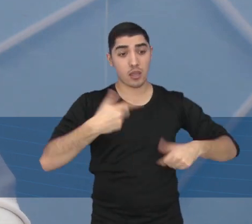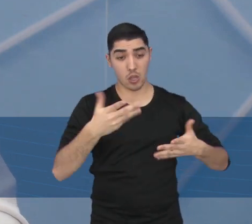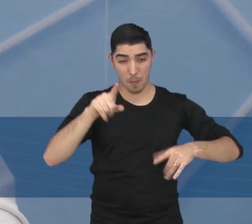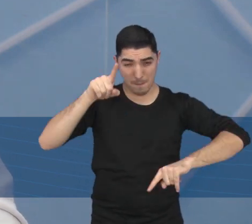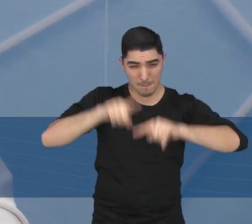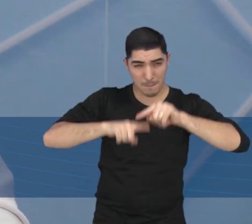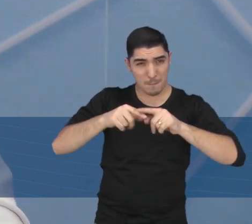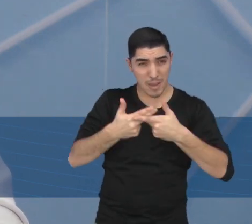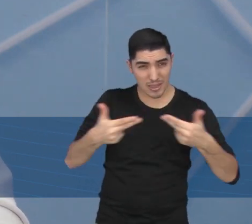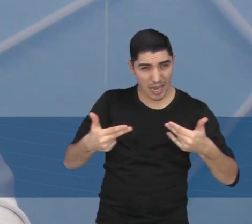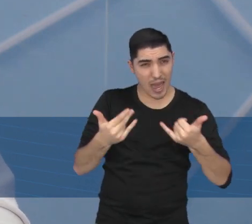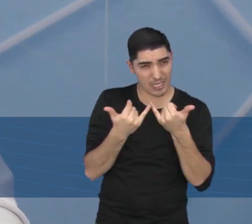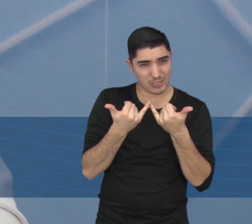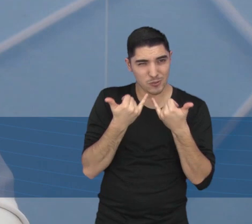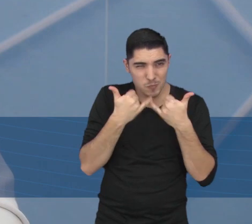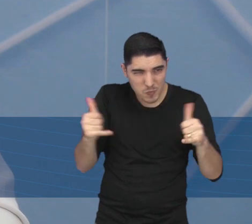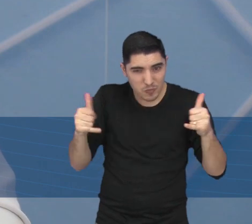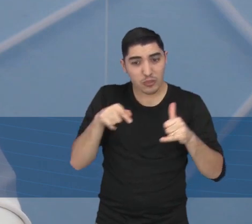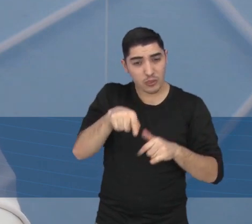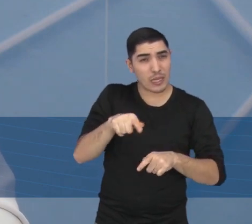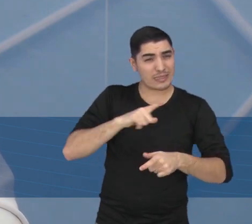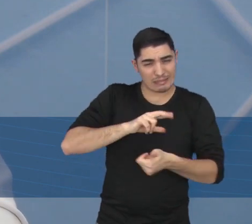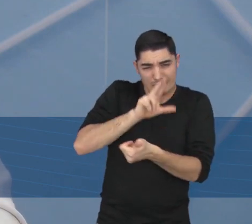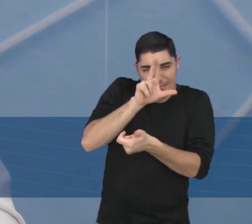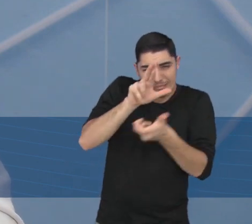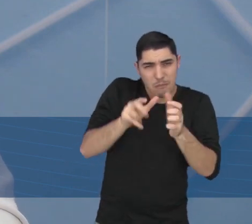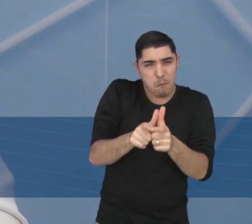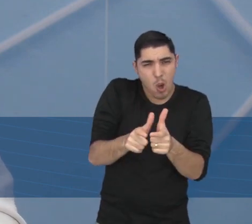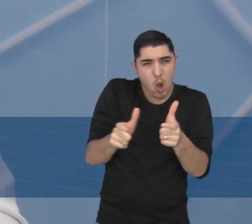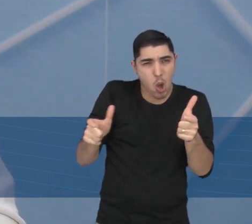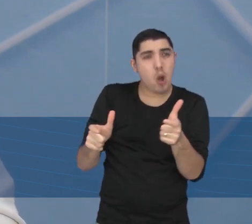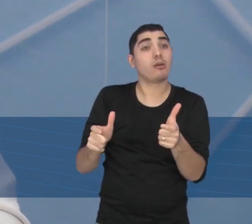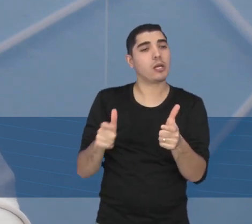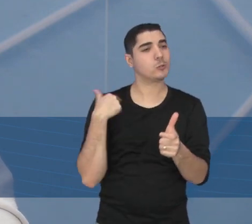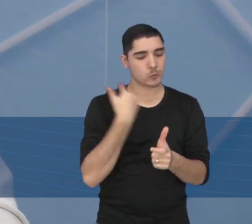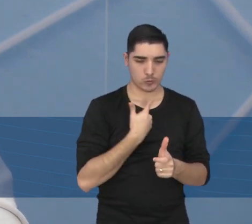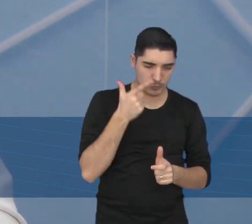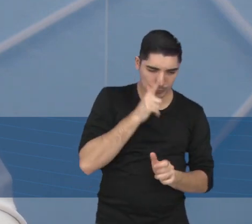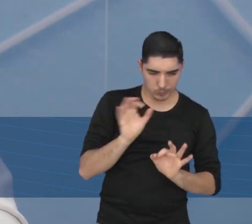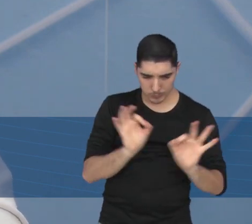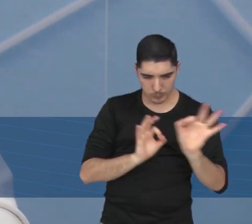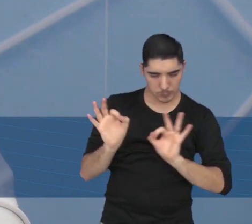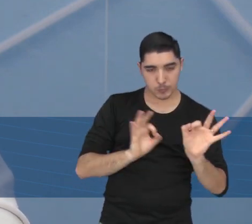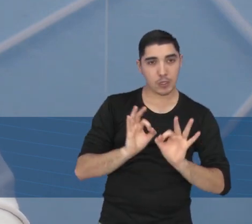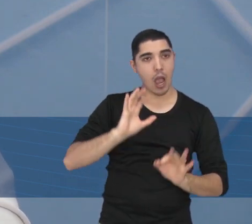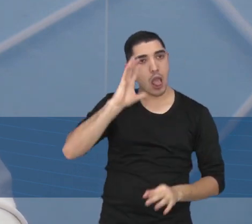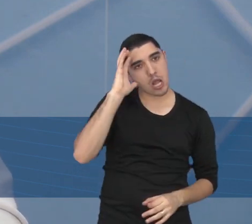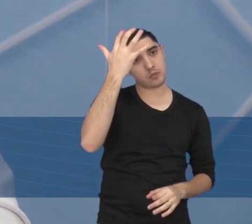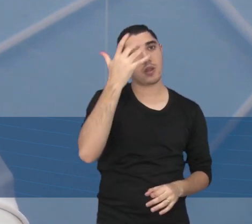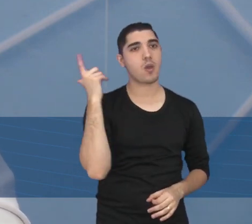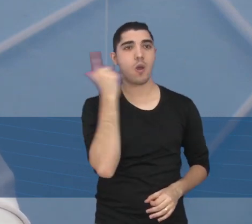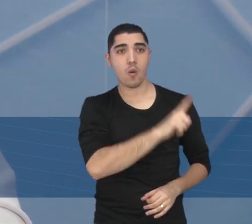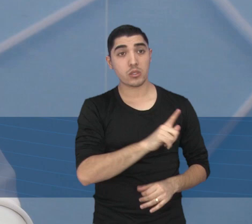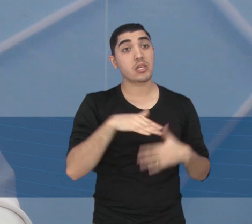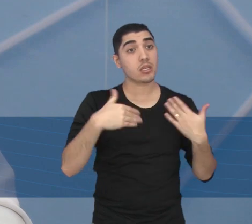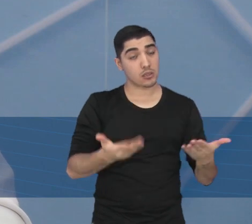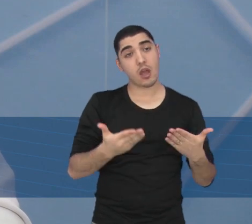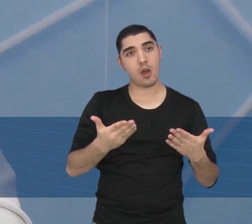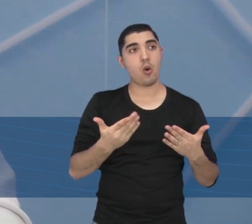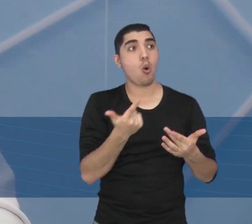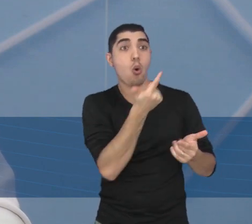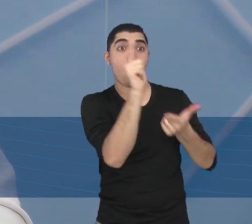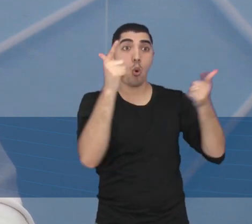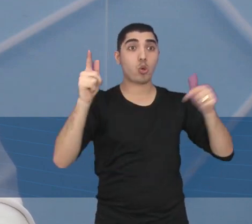equipamentos eletrônicos que realmente é difícil de encontrar em outra cidade do Brasil, com certeza, e no país, na América Latina também, a gente está chegando a